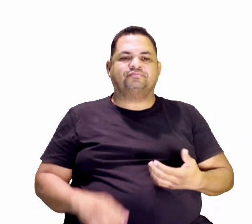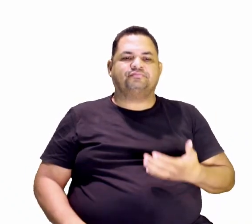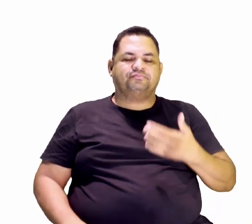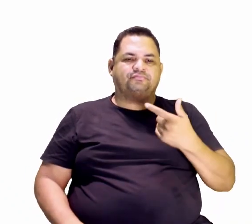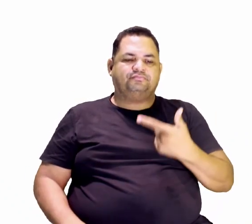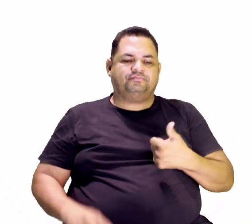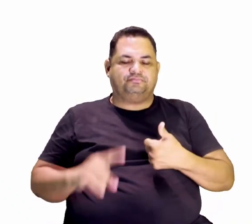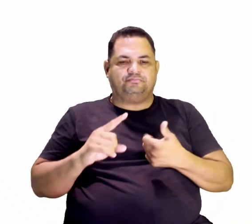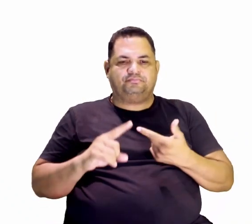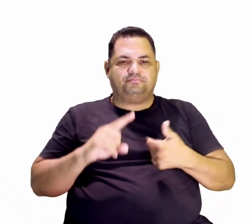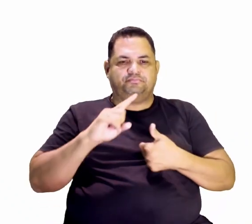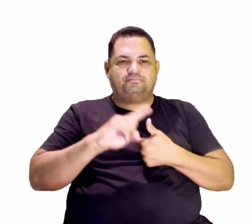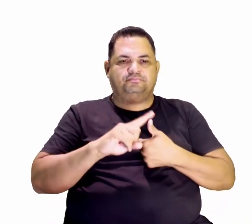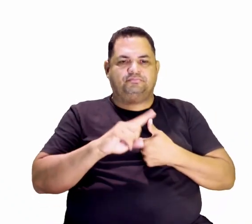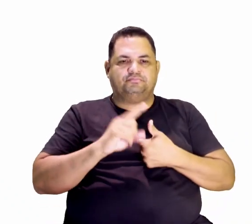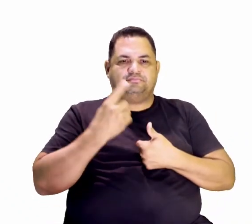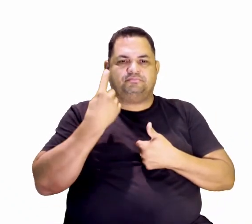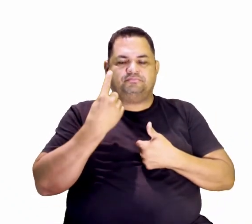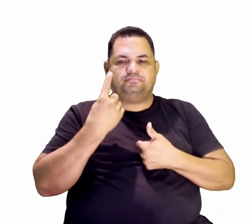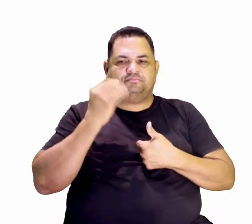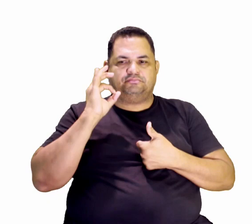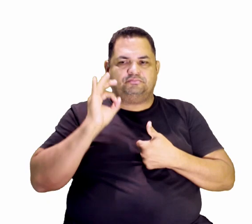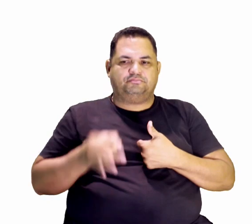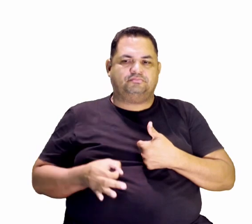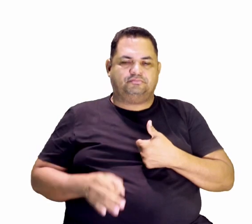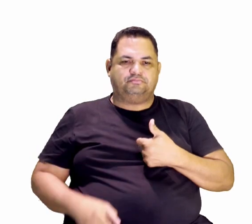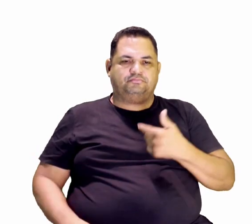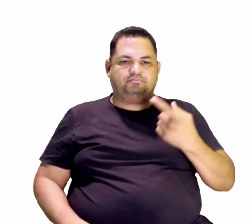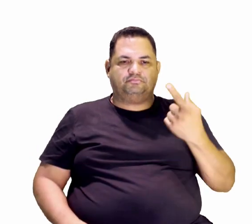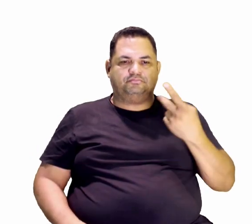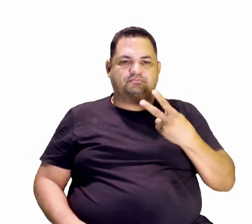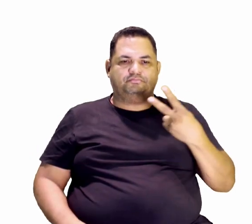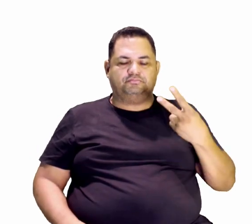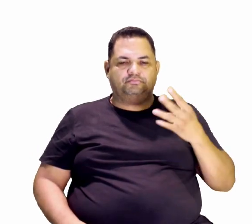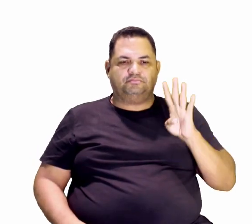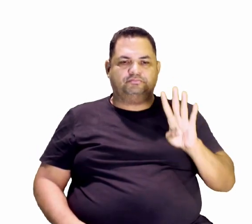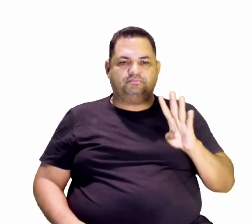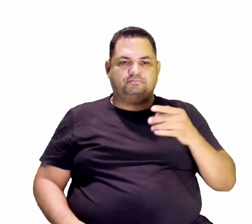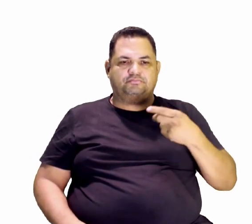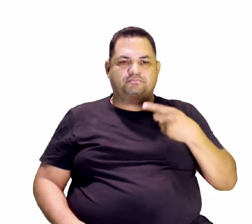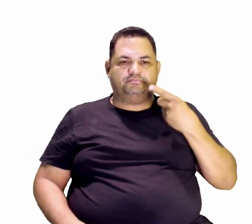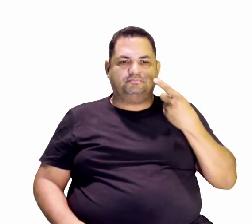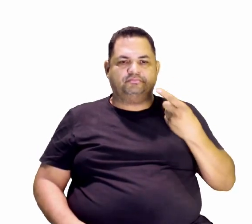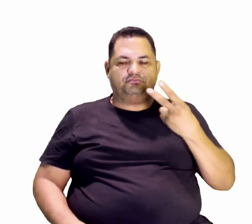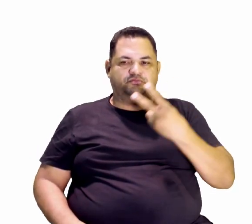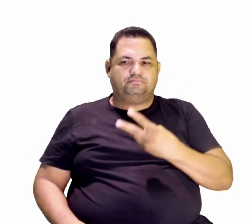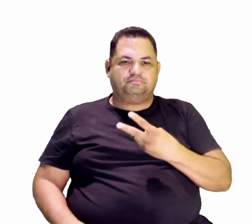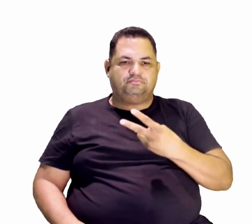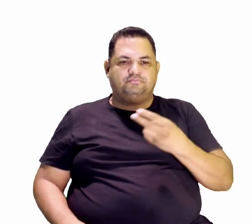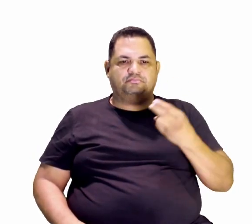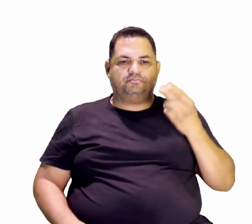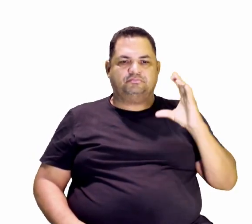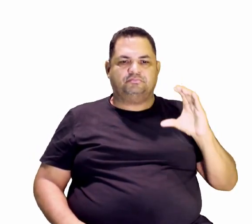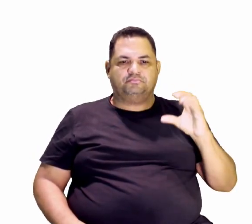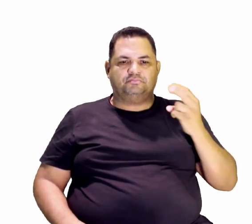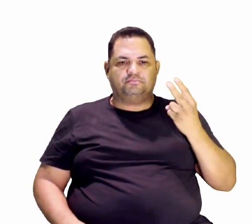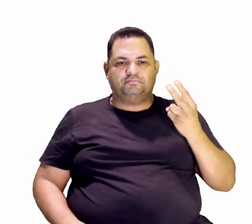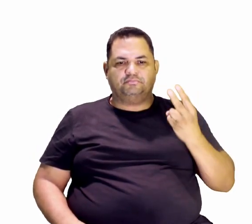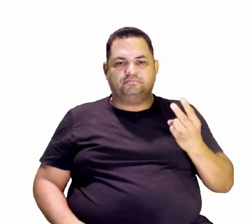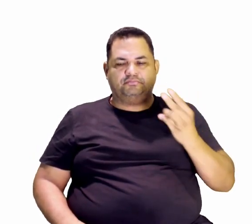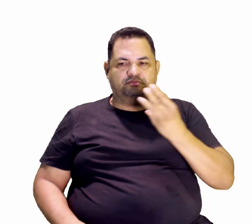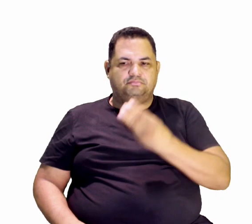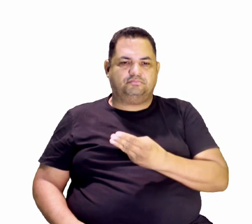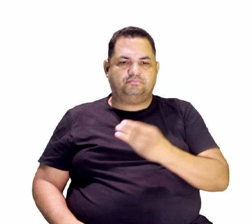somente a número 1 está correta, na letra A, na letra B, a 1 e a 2, na letra C, a 2 e a 3, na